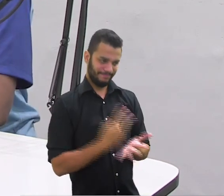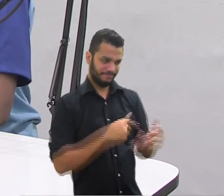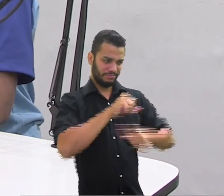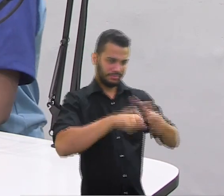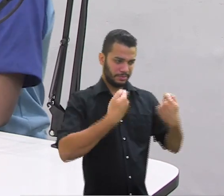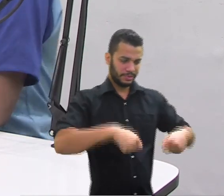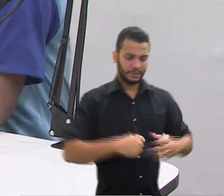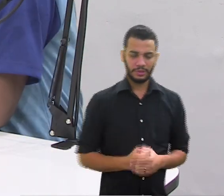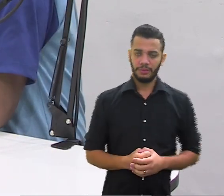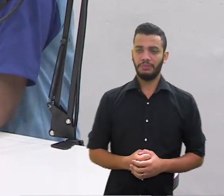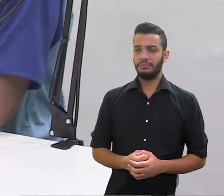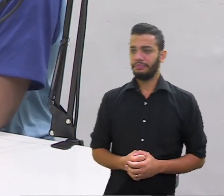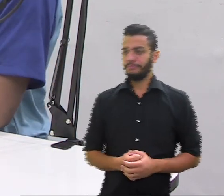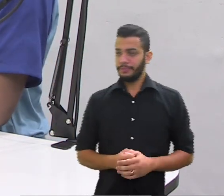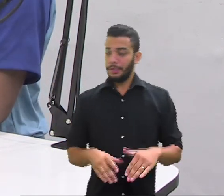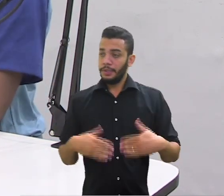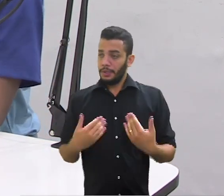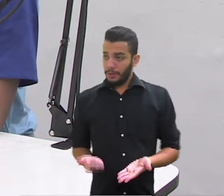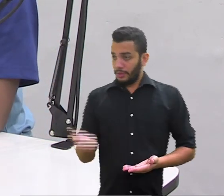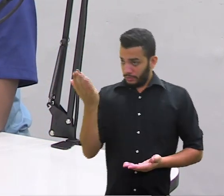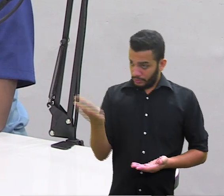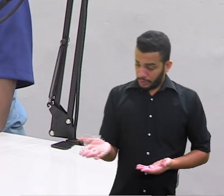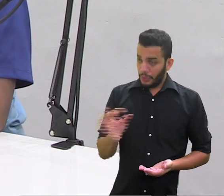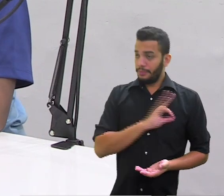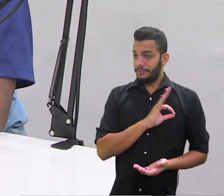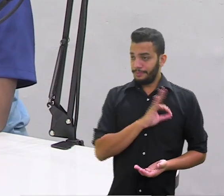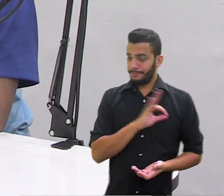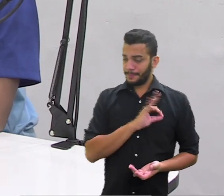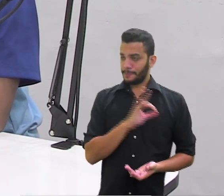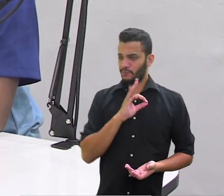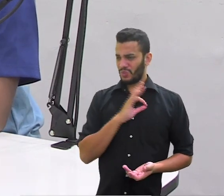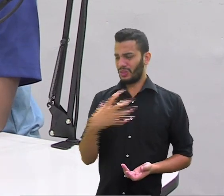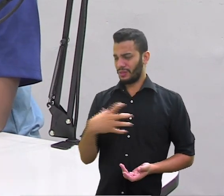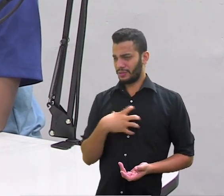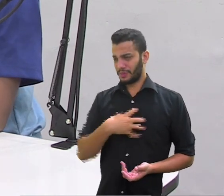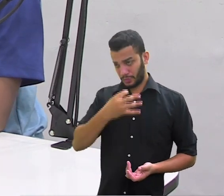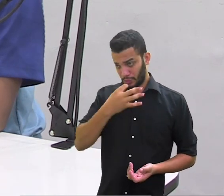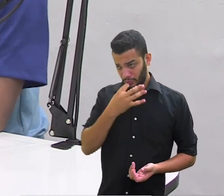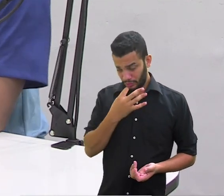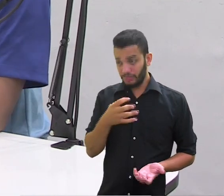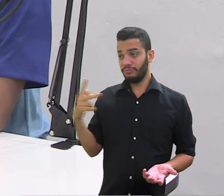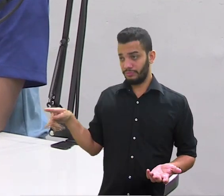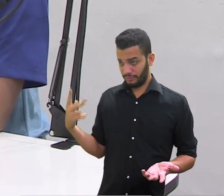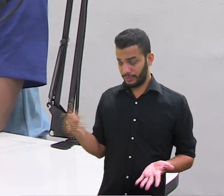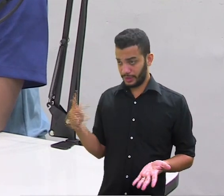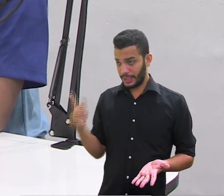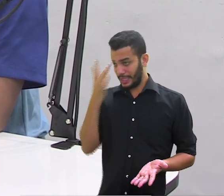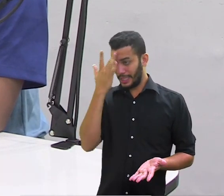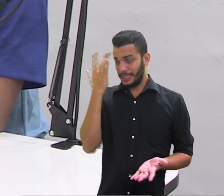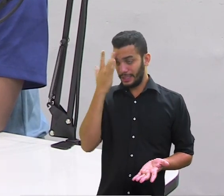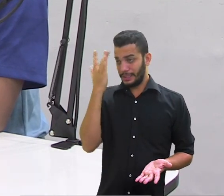um ponto principal do entendimento da maioria, né? Que o público